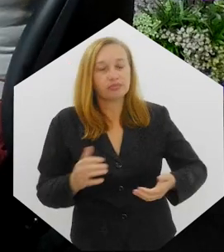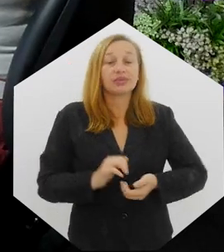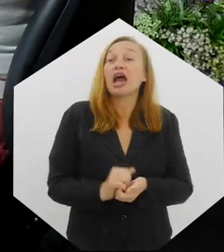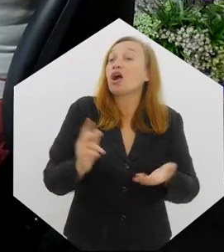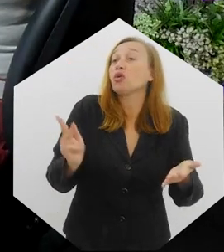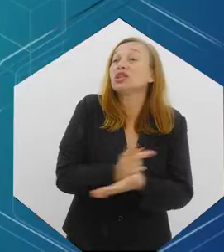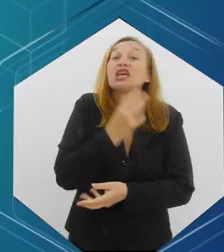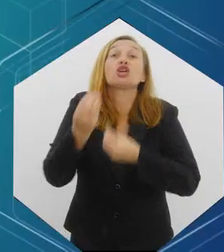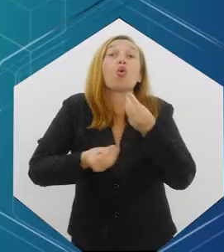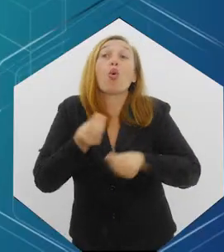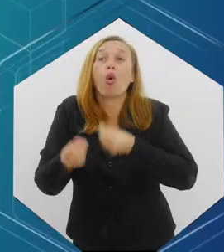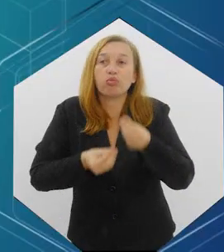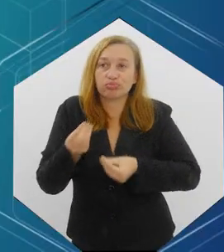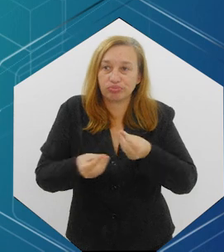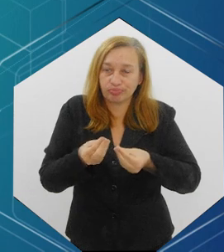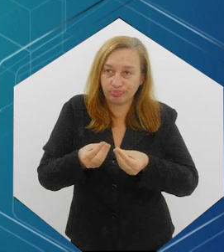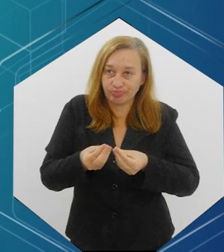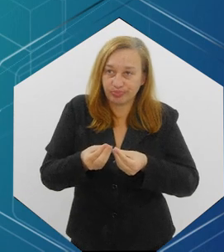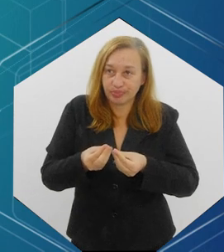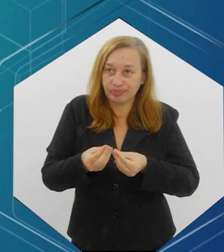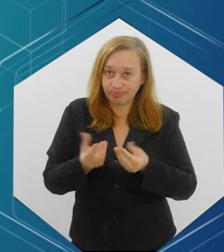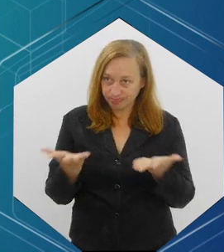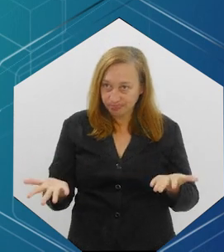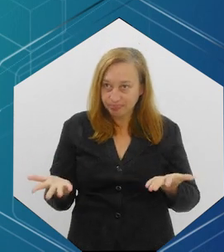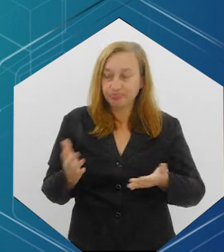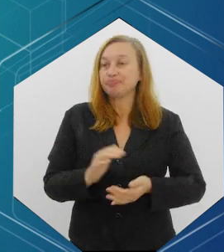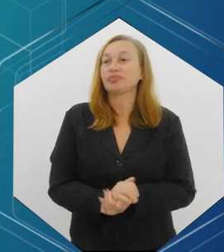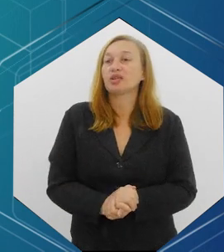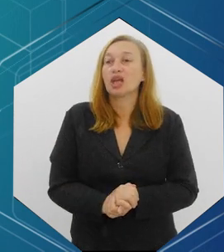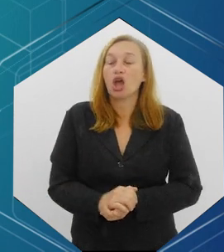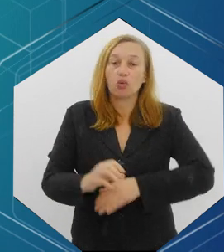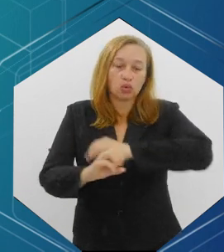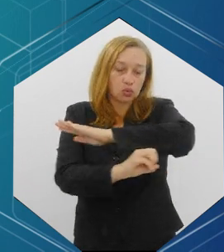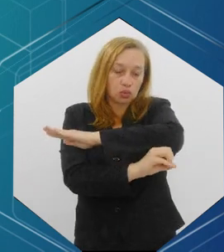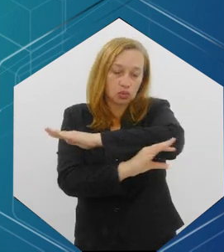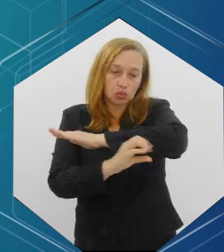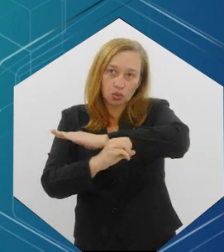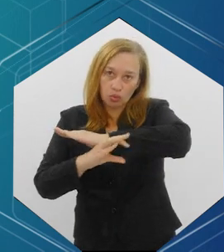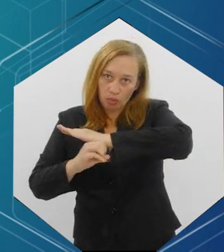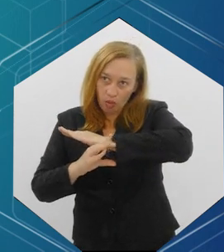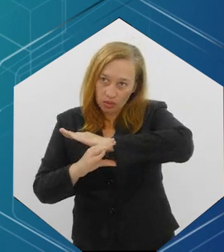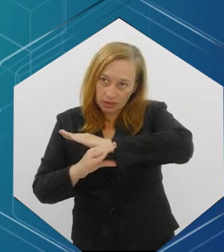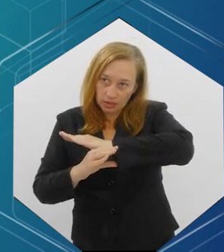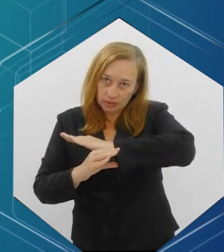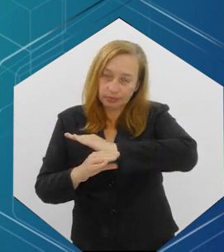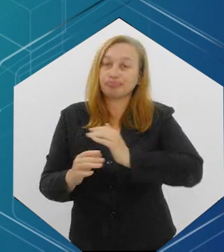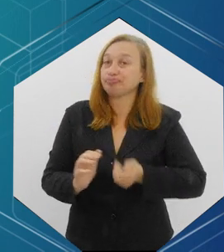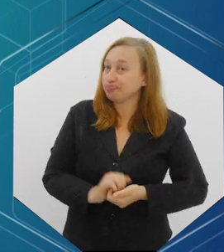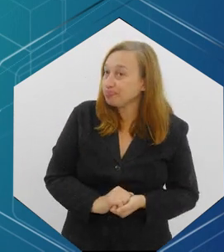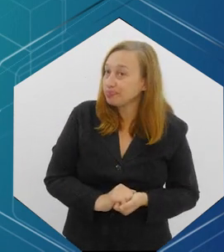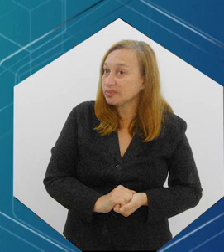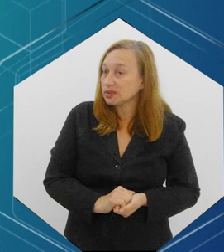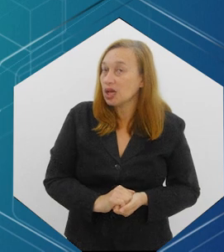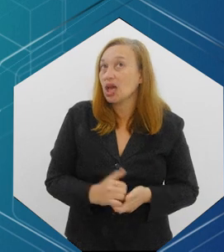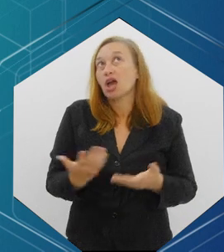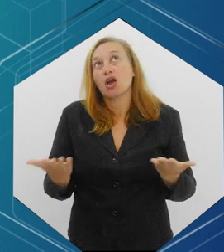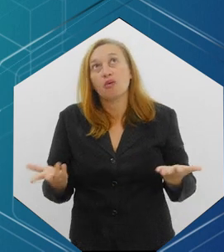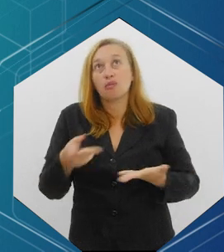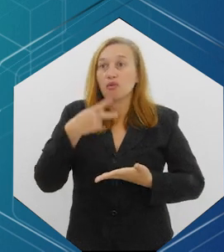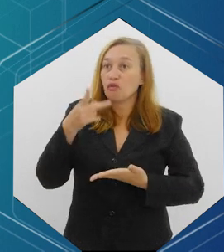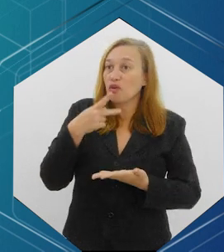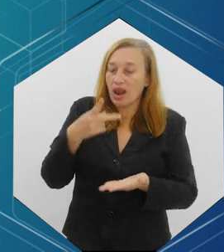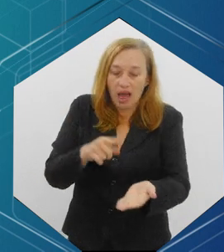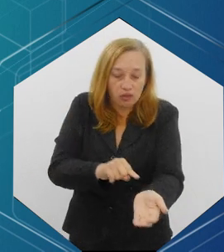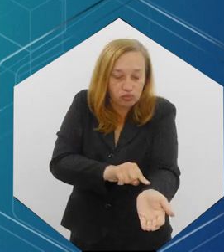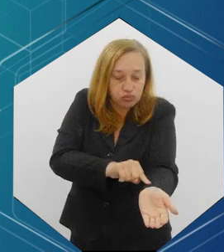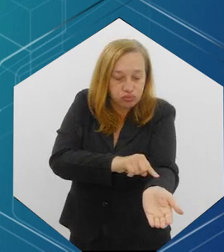embolia pulmonar acontece em função da pré-existência de uma trombose, que forma um, vamos